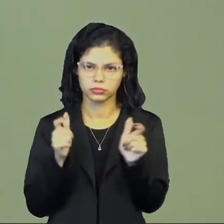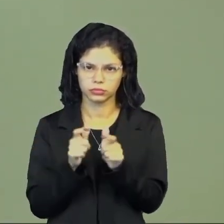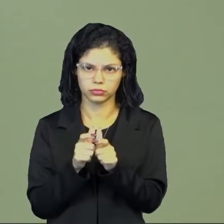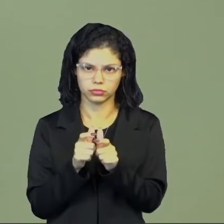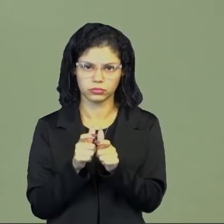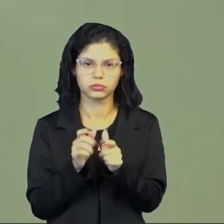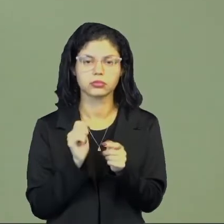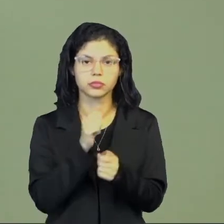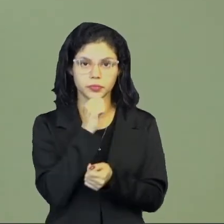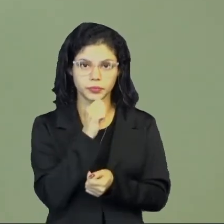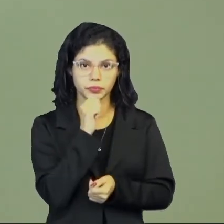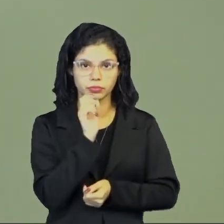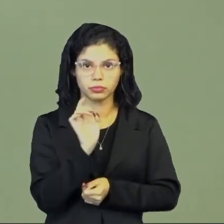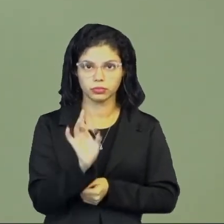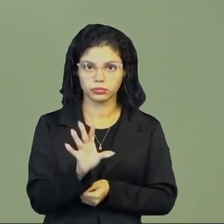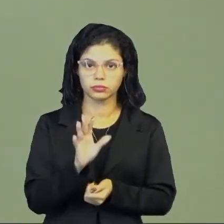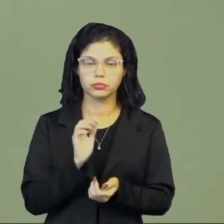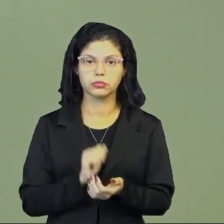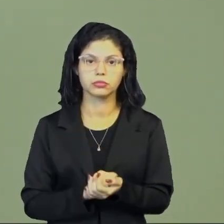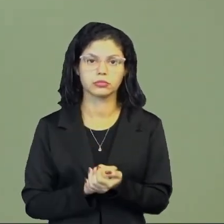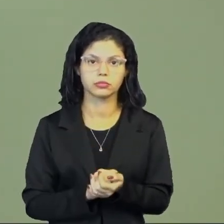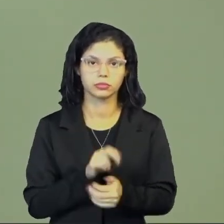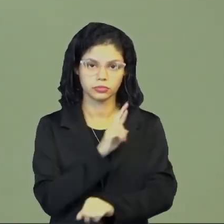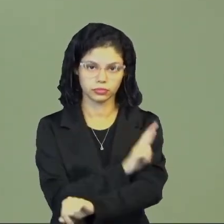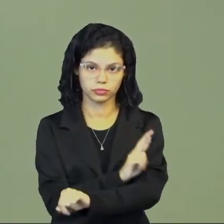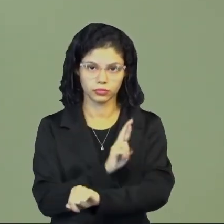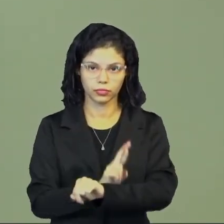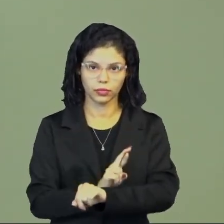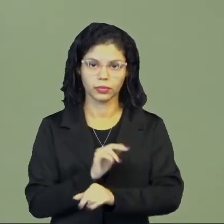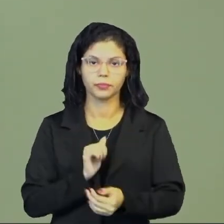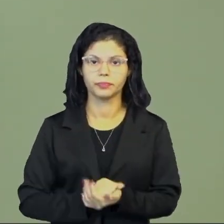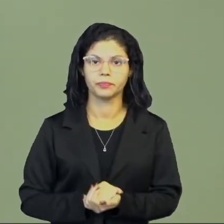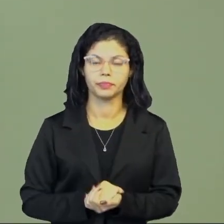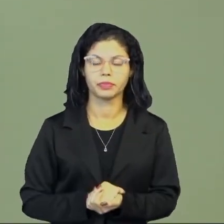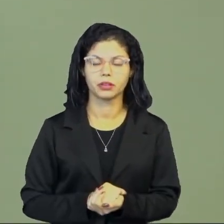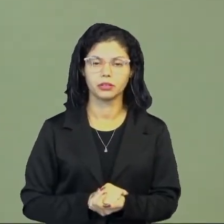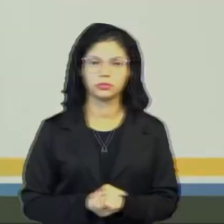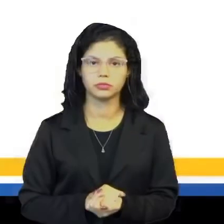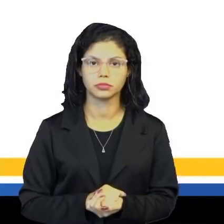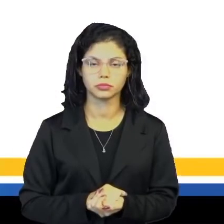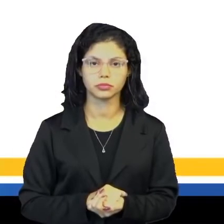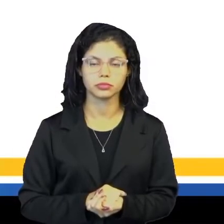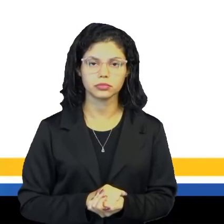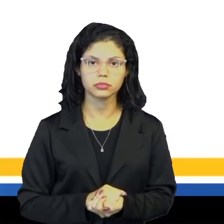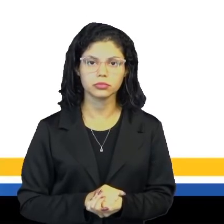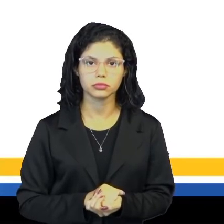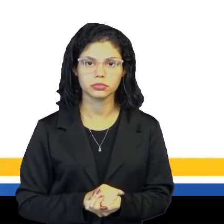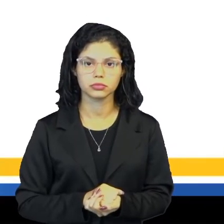ou reduzidos a apenas temas religiosos, certo?